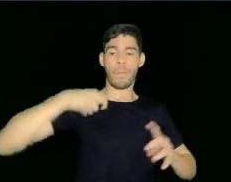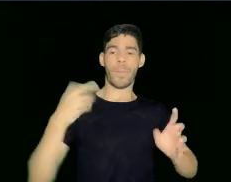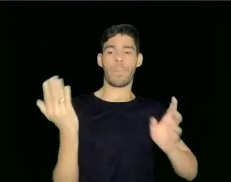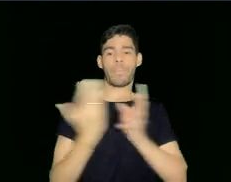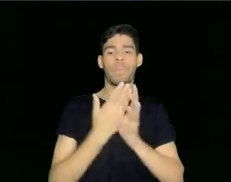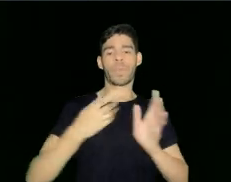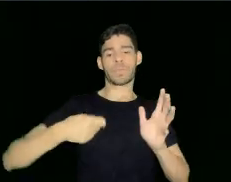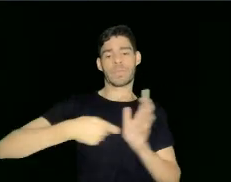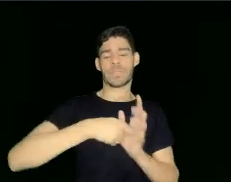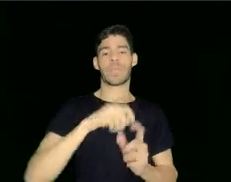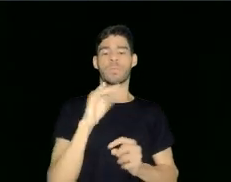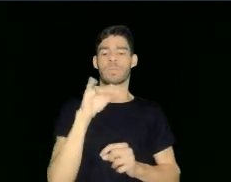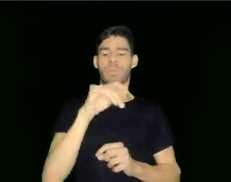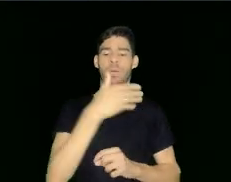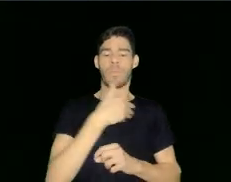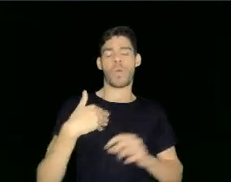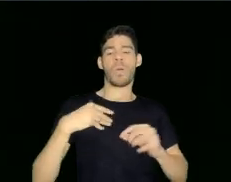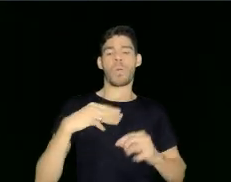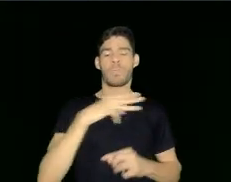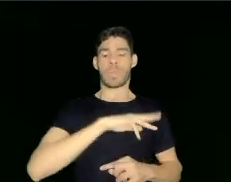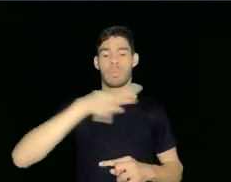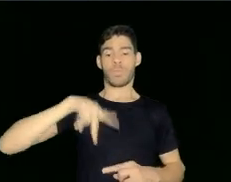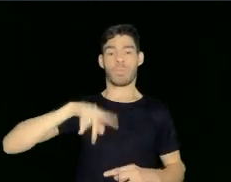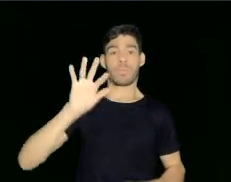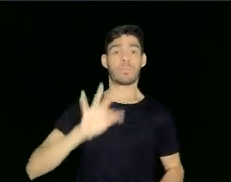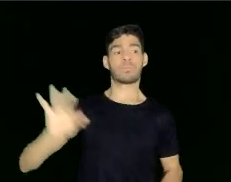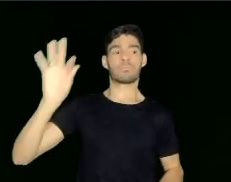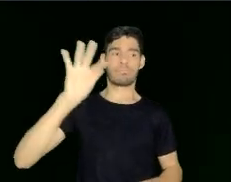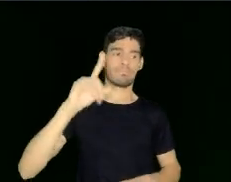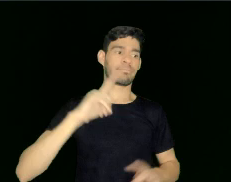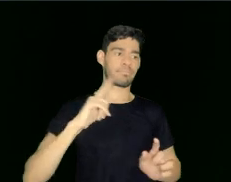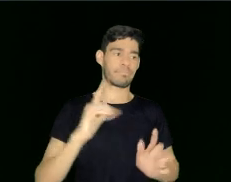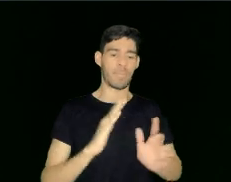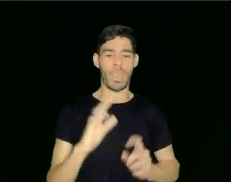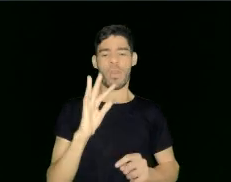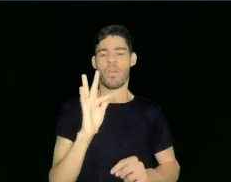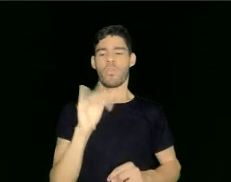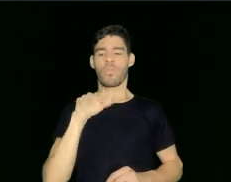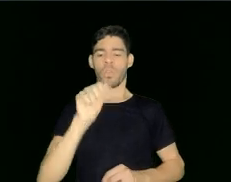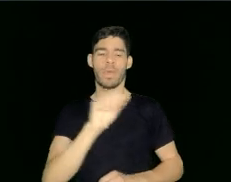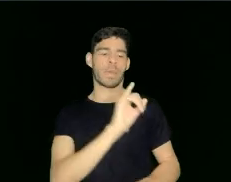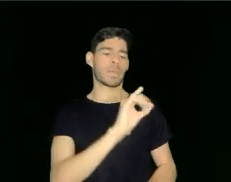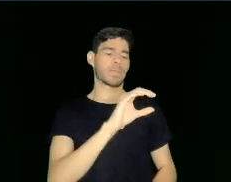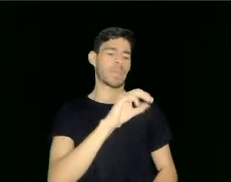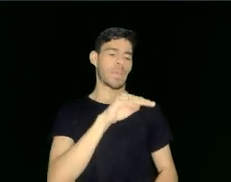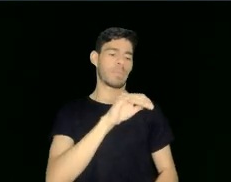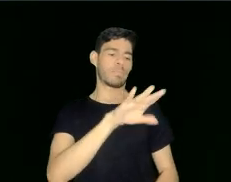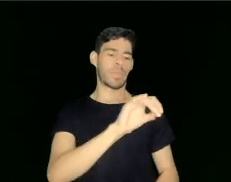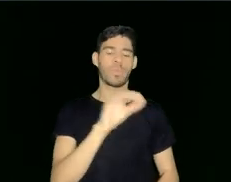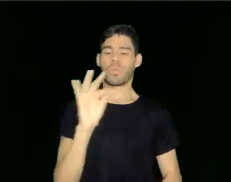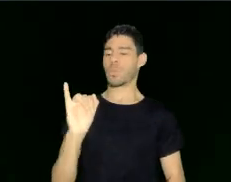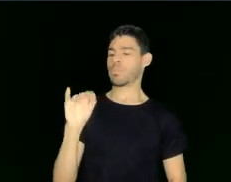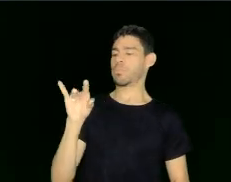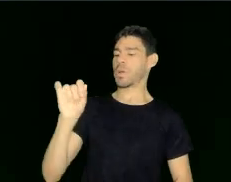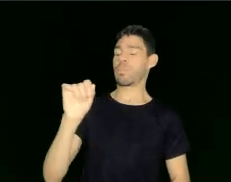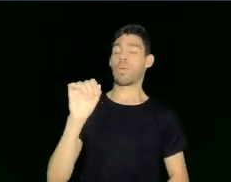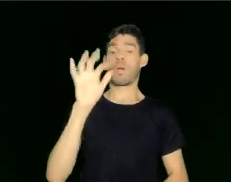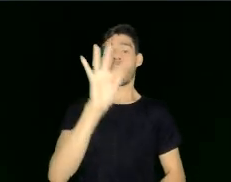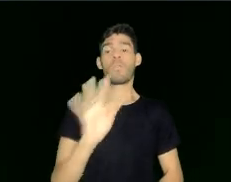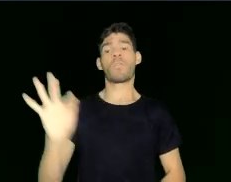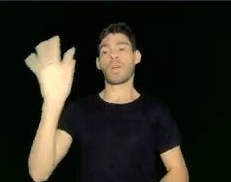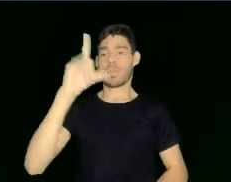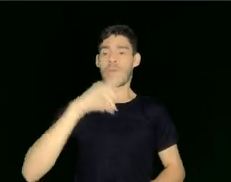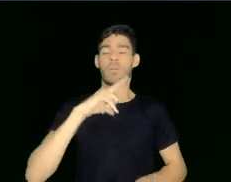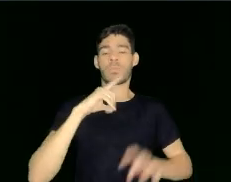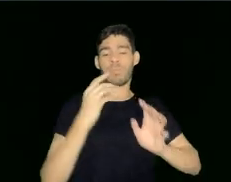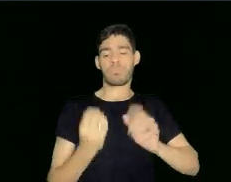Seção Judiciária do Amazonas, uma ação civil pública promovida pelo Ministério Público Federal, em face da FUNAI, do ICMBio,